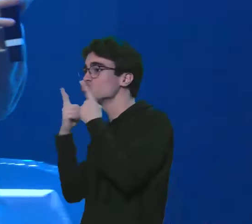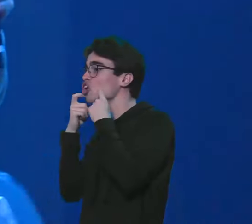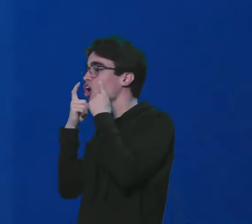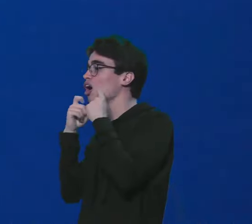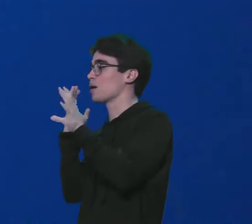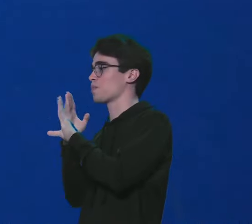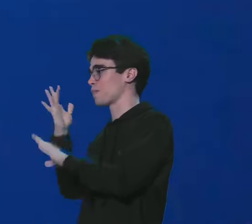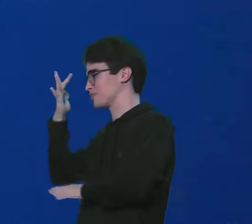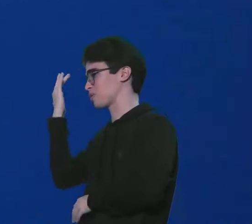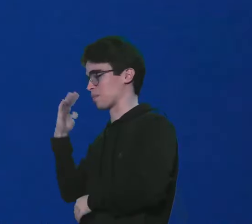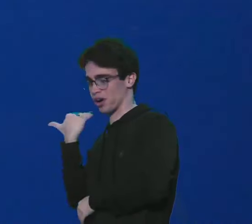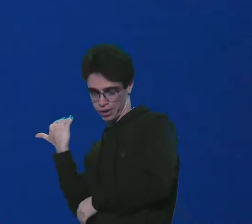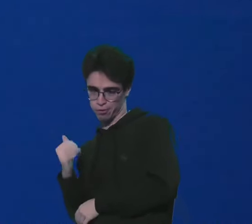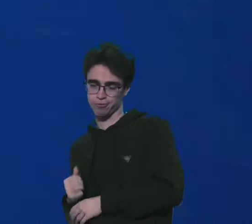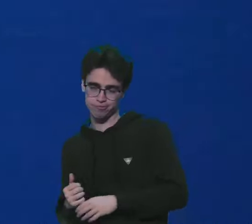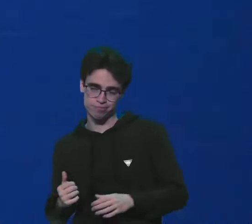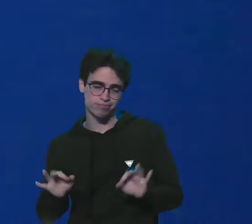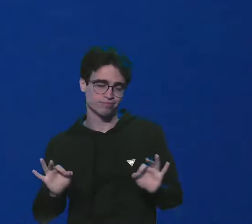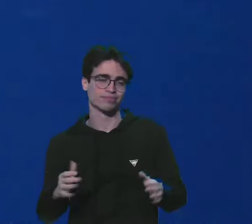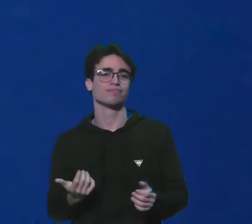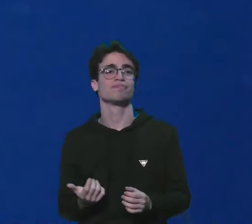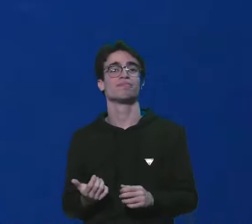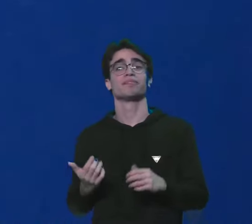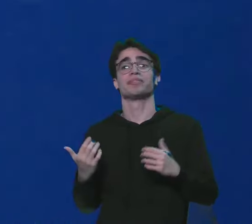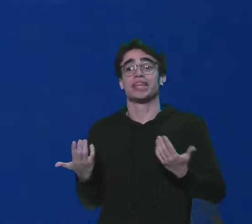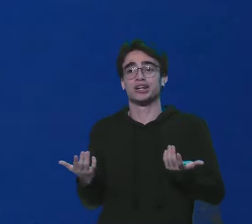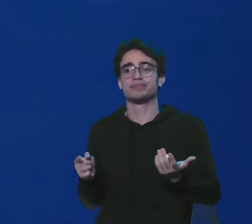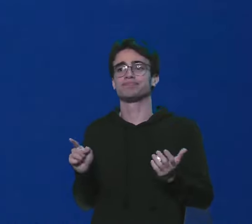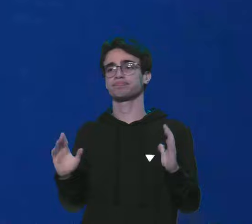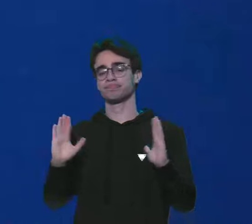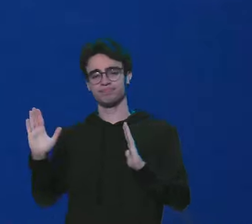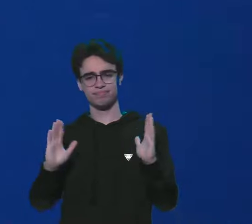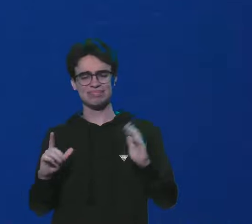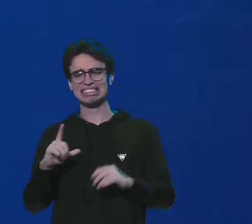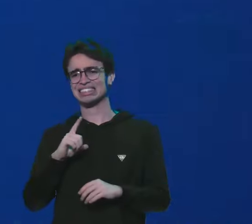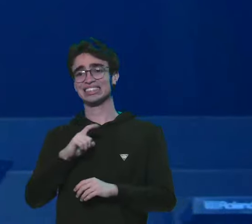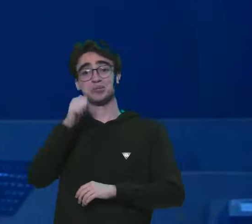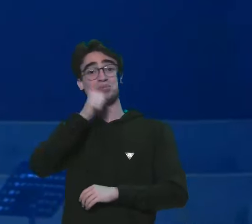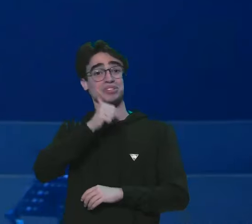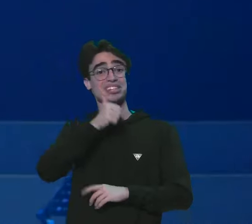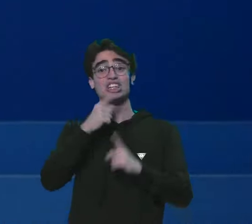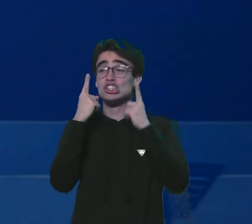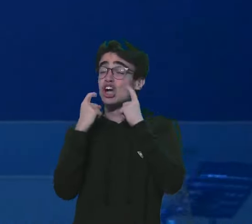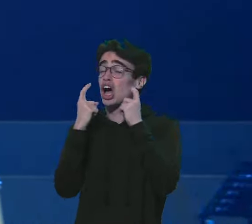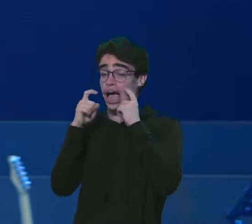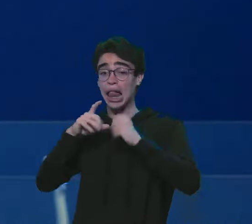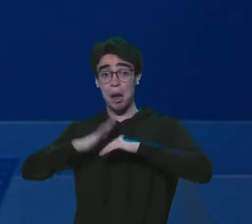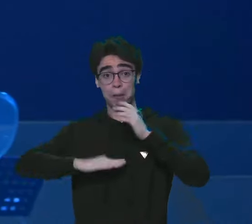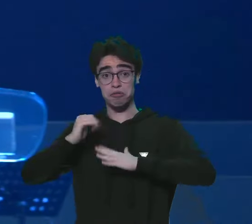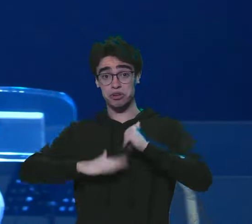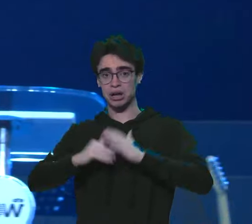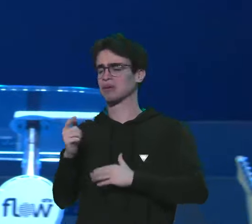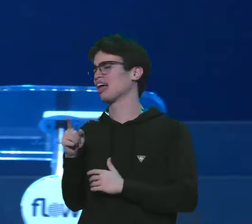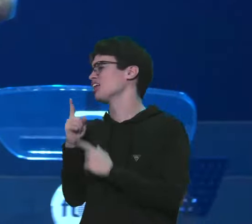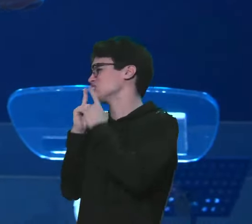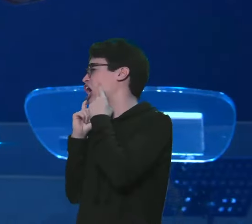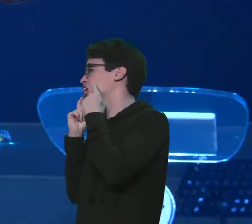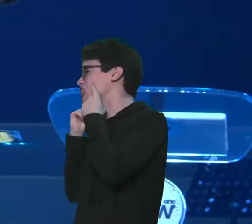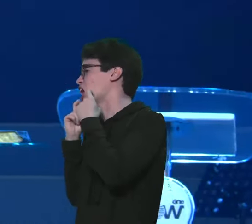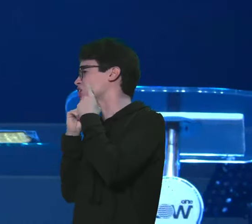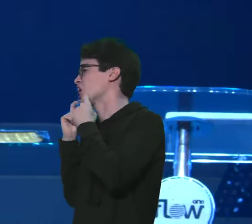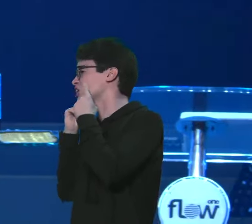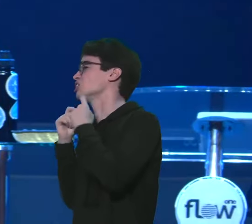né? E tava lá as lamentadoras profissionais chorando, e